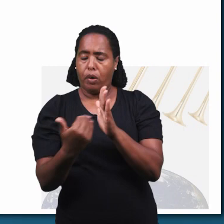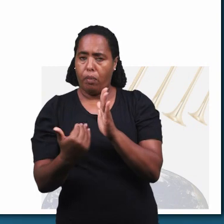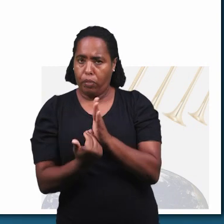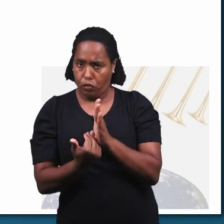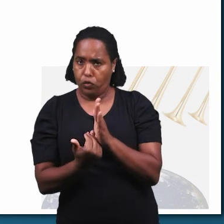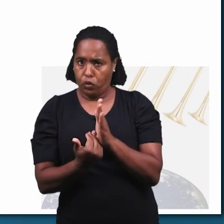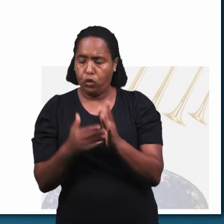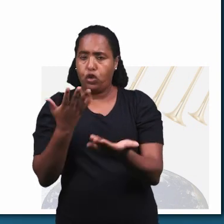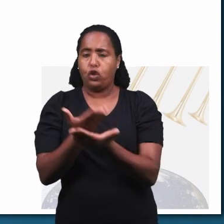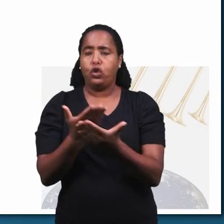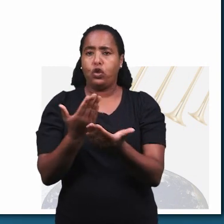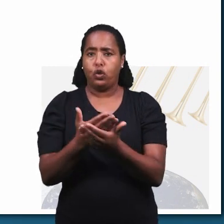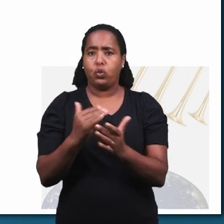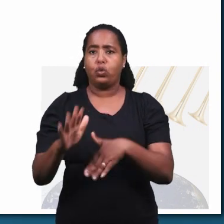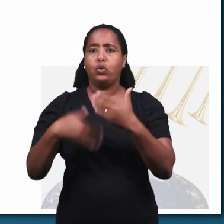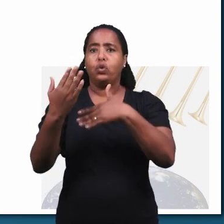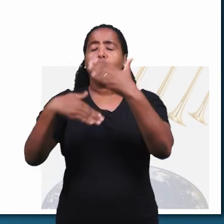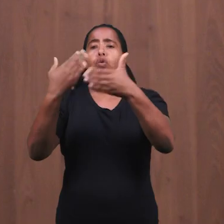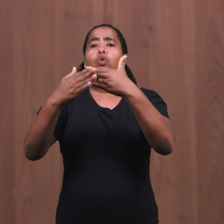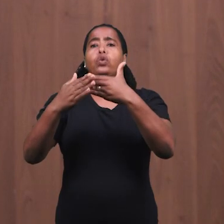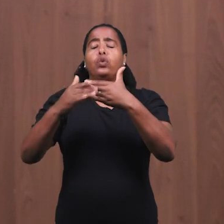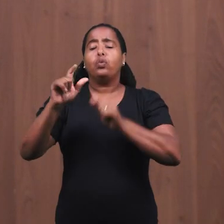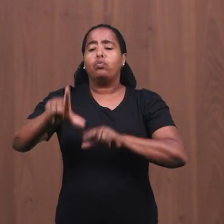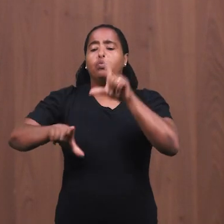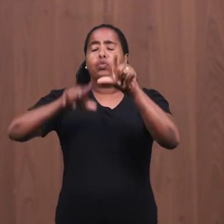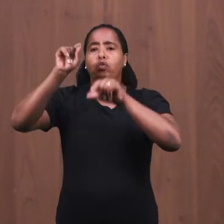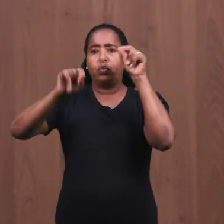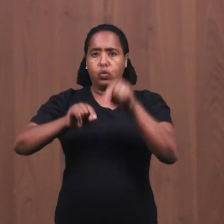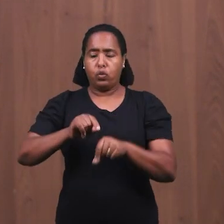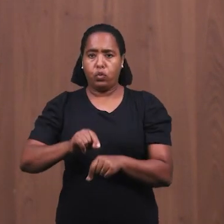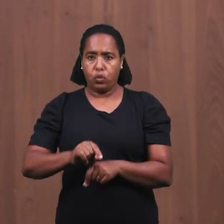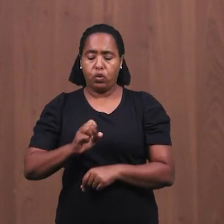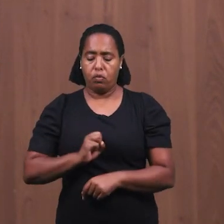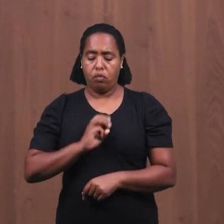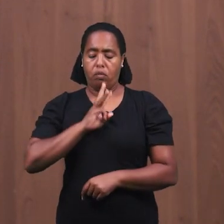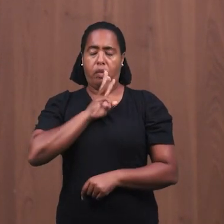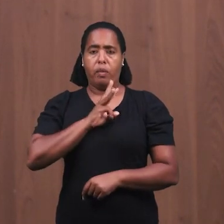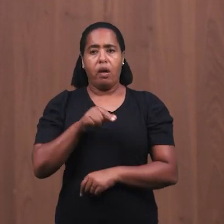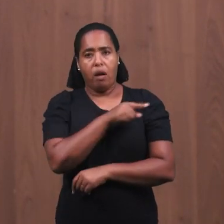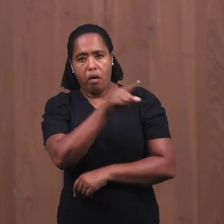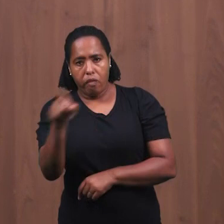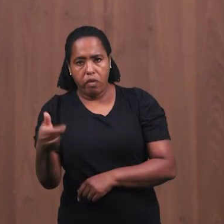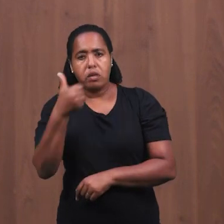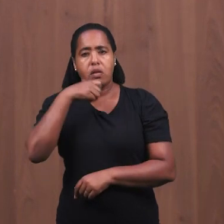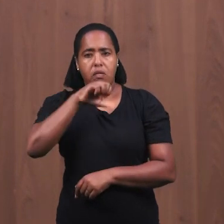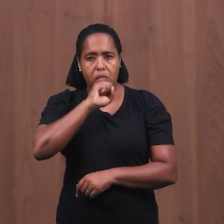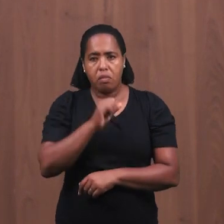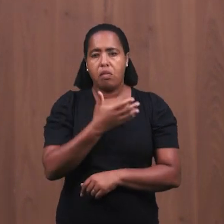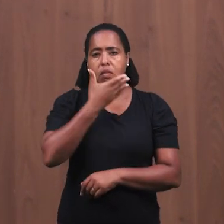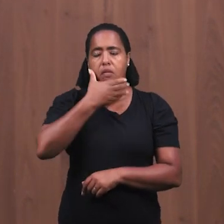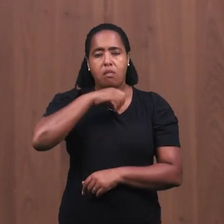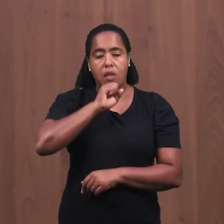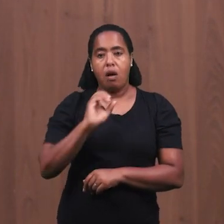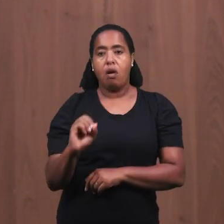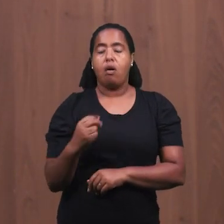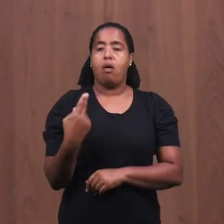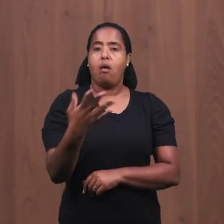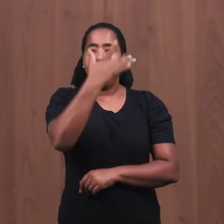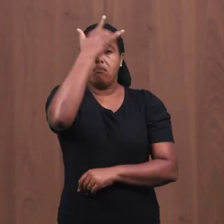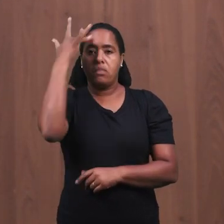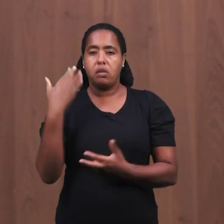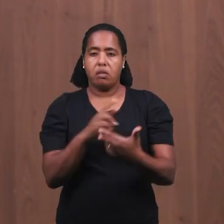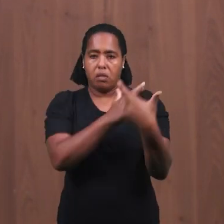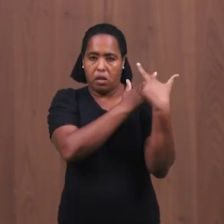processos seletivos de ensino médio. Vocês, pais, mães ou